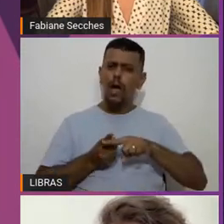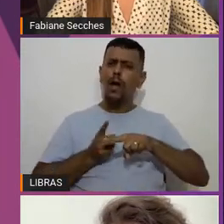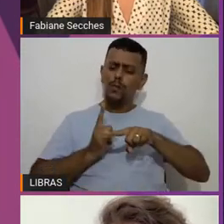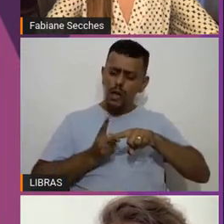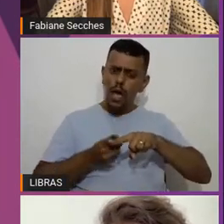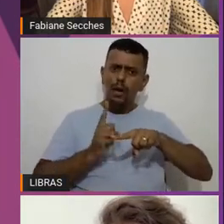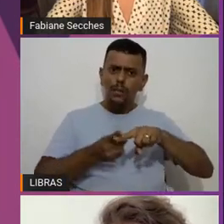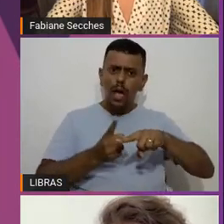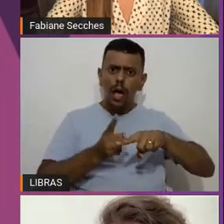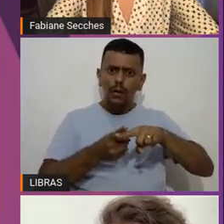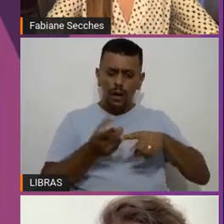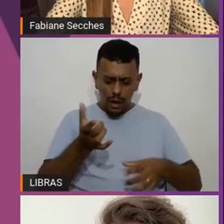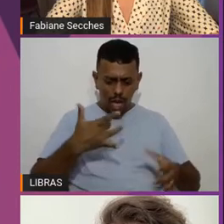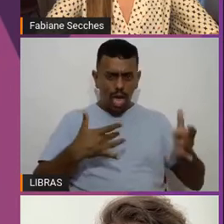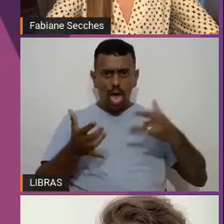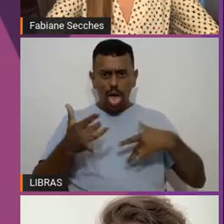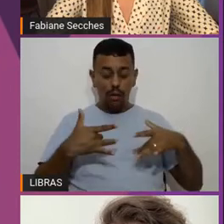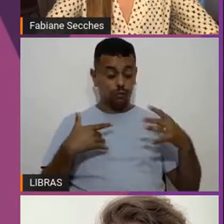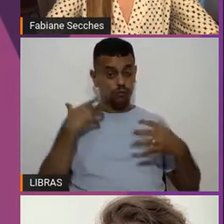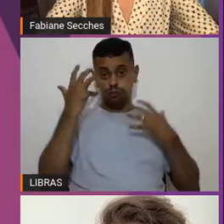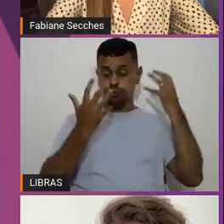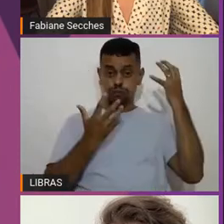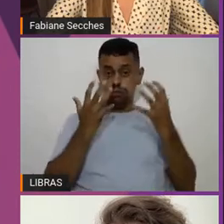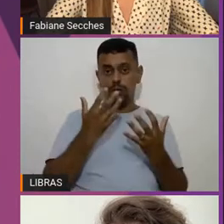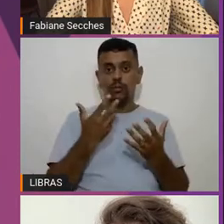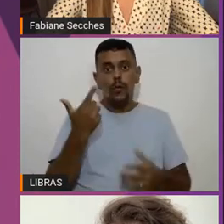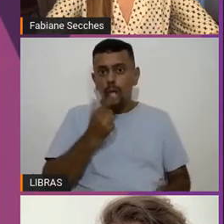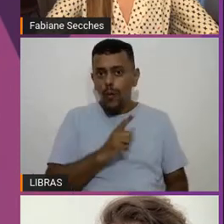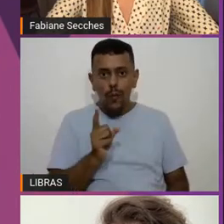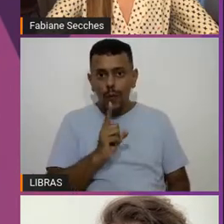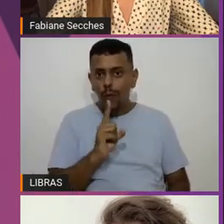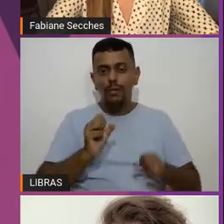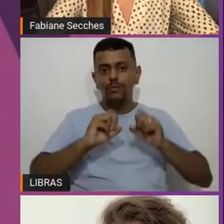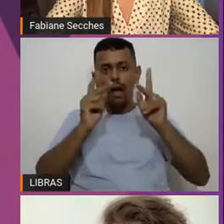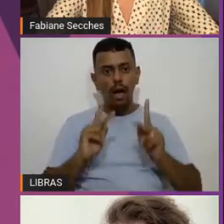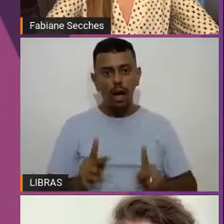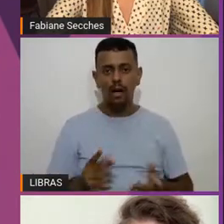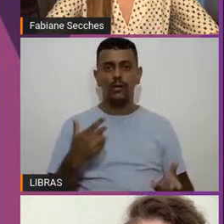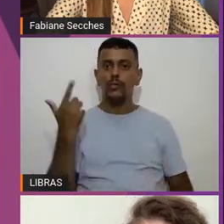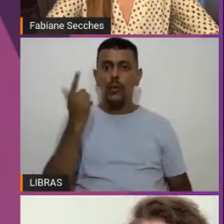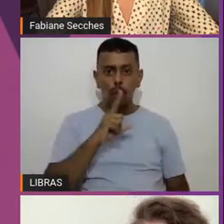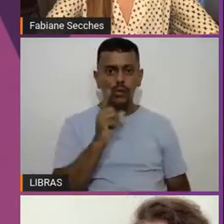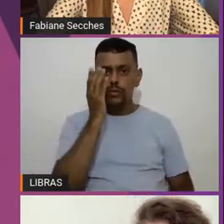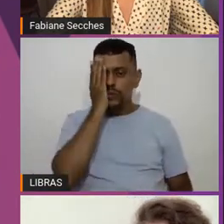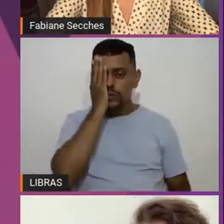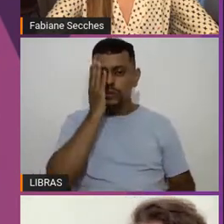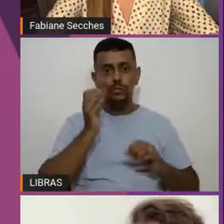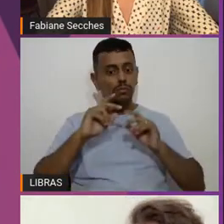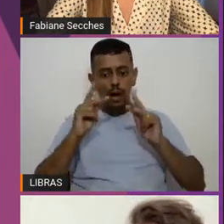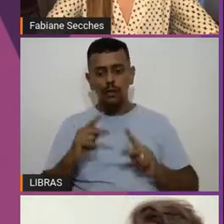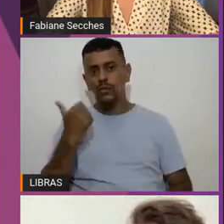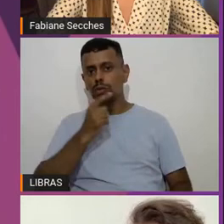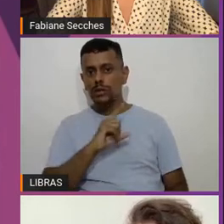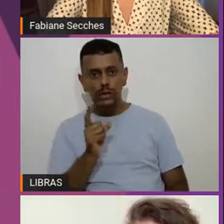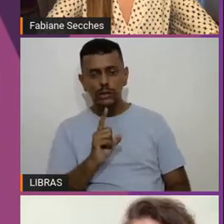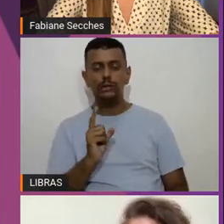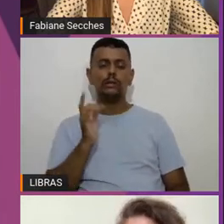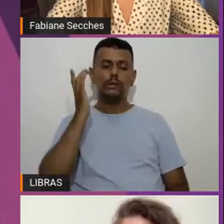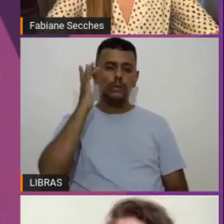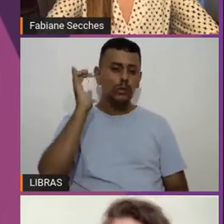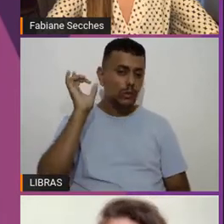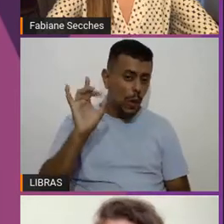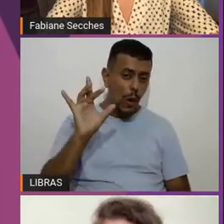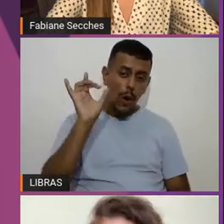tempo todo que não me deixa em paz que é que me tira o sono que me dá dores de cabeça